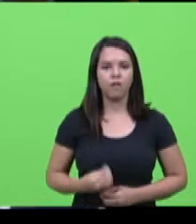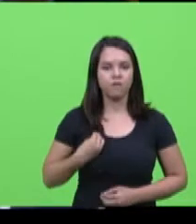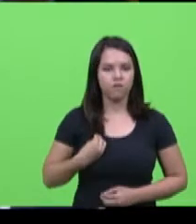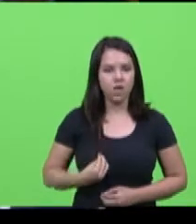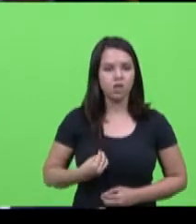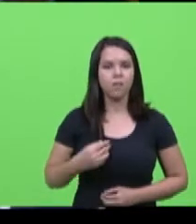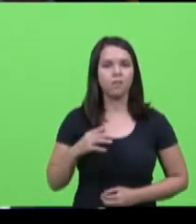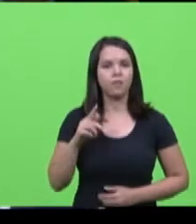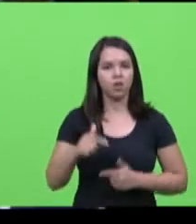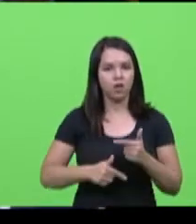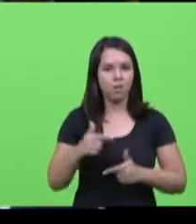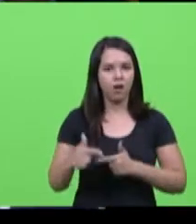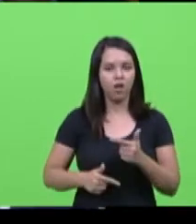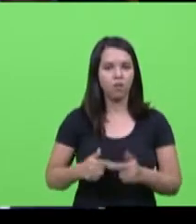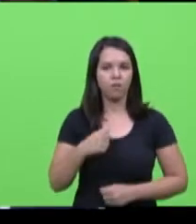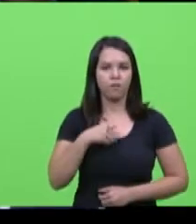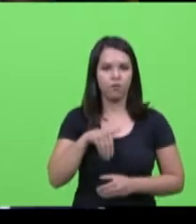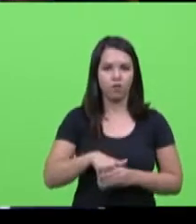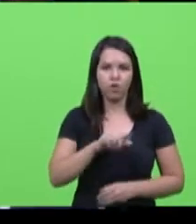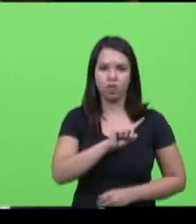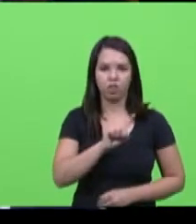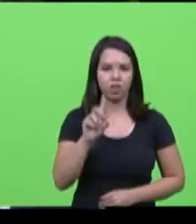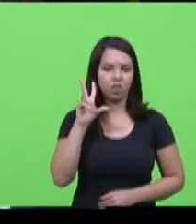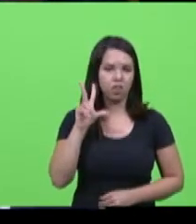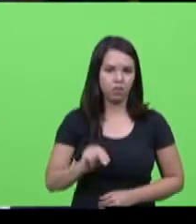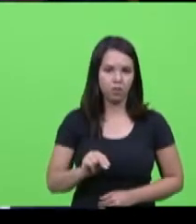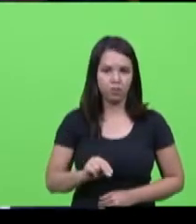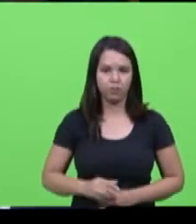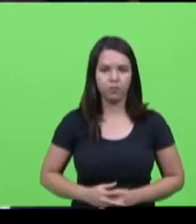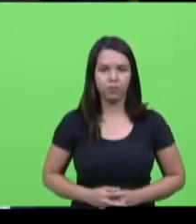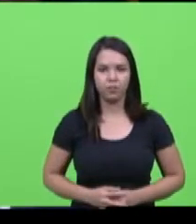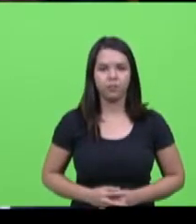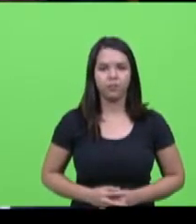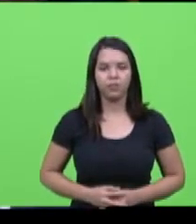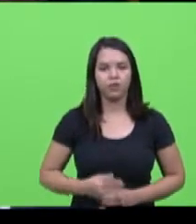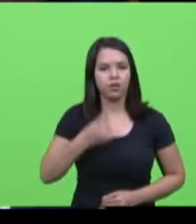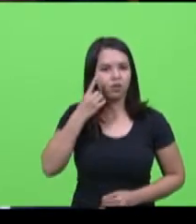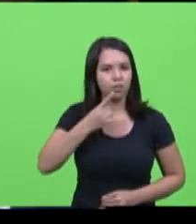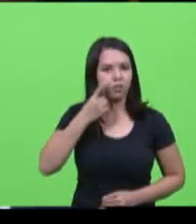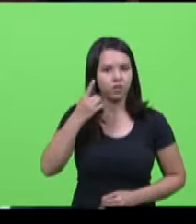presidente. Não, deputado Paulo Essel. Deputado Ricardo Alba.